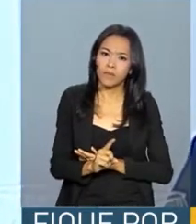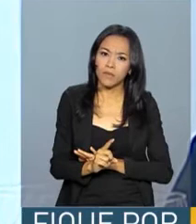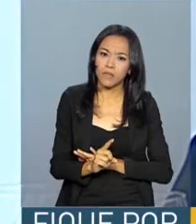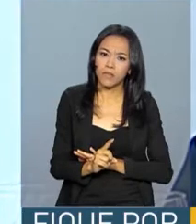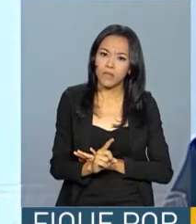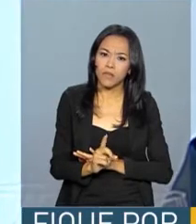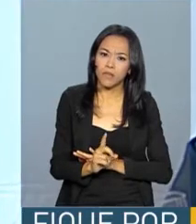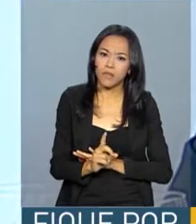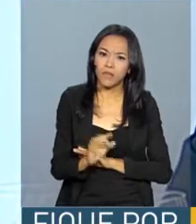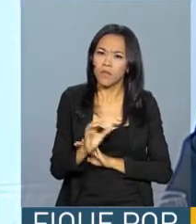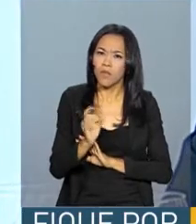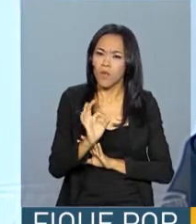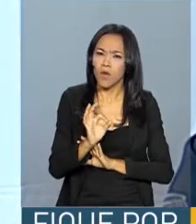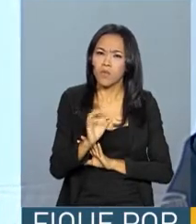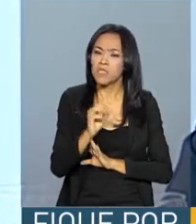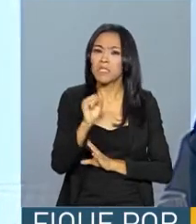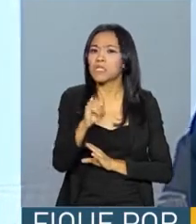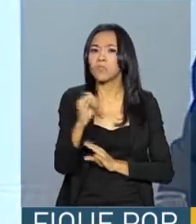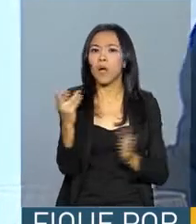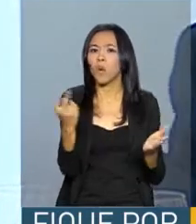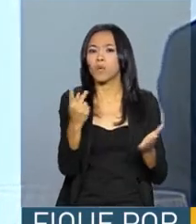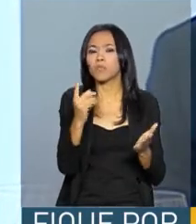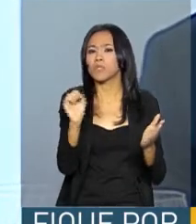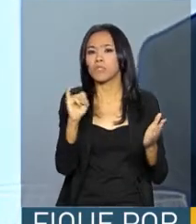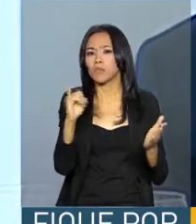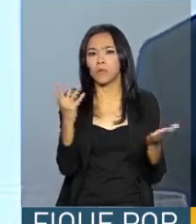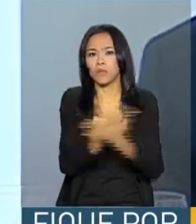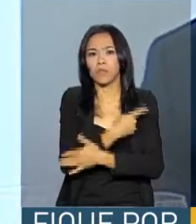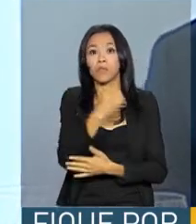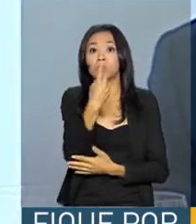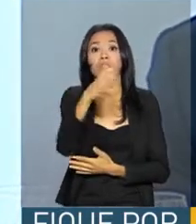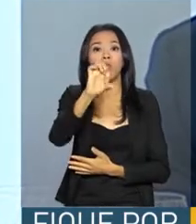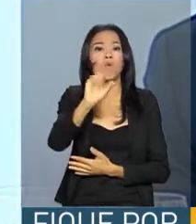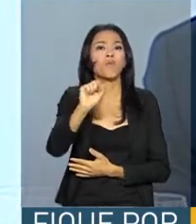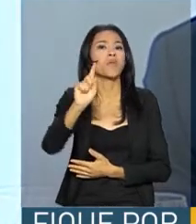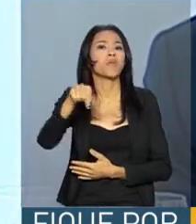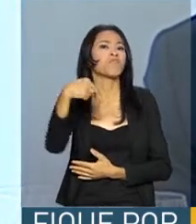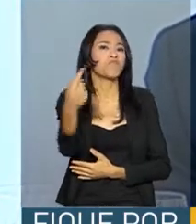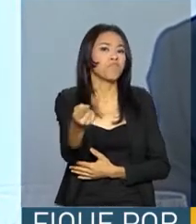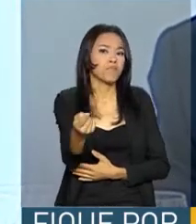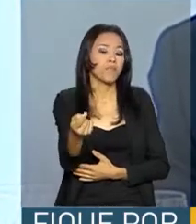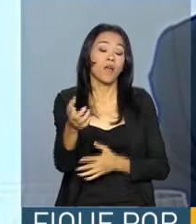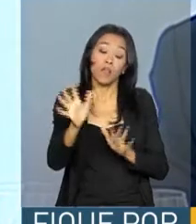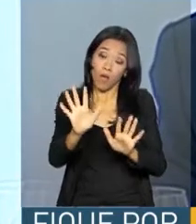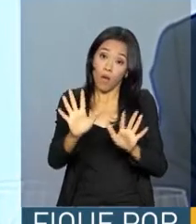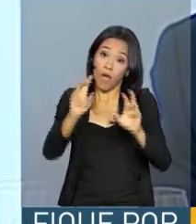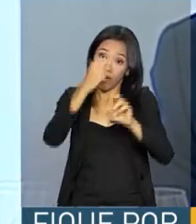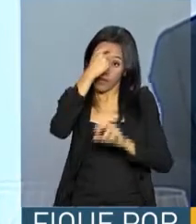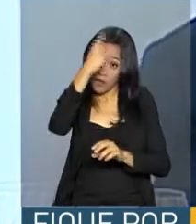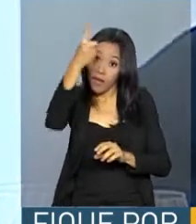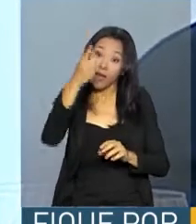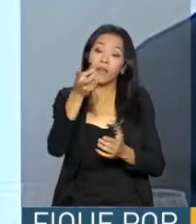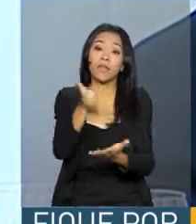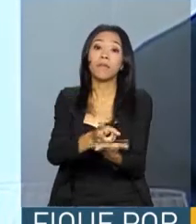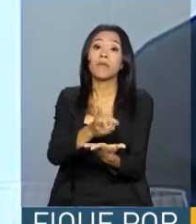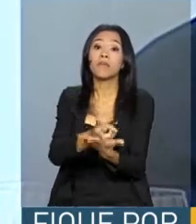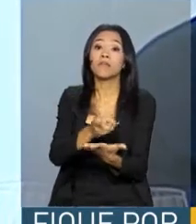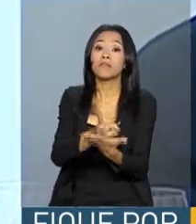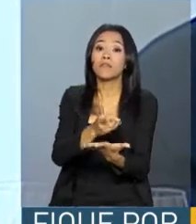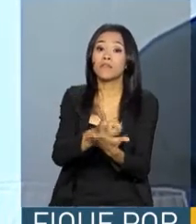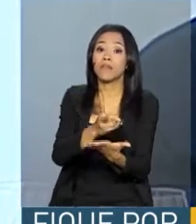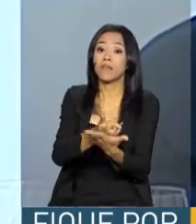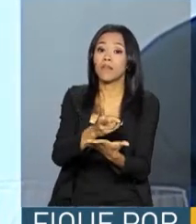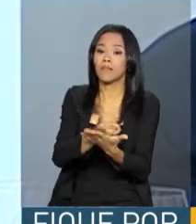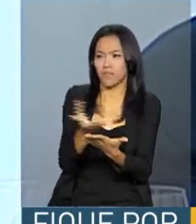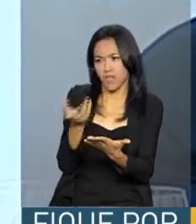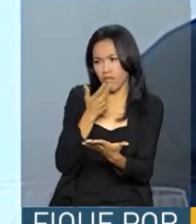19, né? É isso? Se não for, o que acontece? Né? A ideia é que se mantenha na pauta. Né? Eu não sei se o Beredes quer dizer alguma coisa